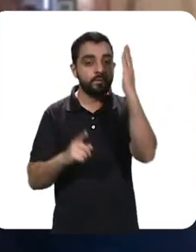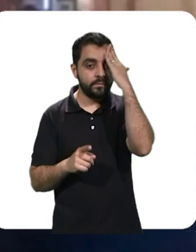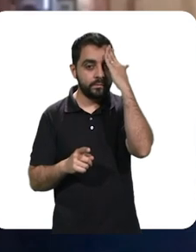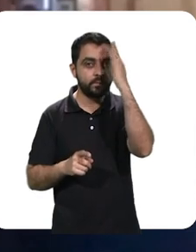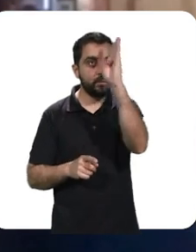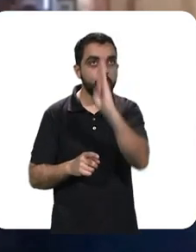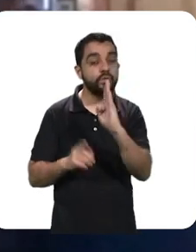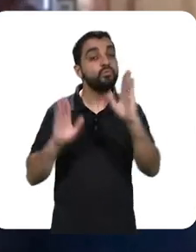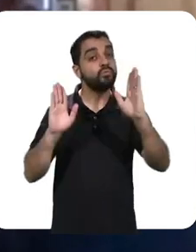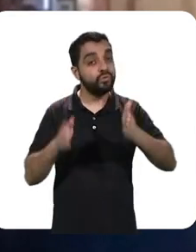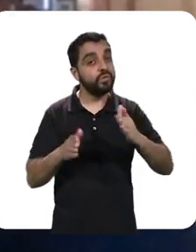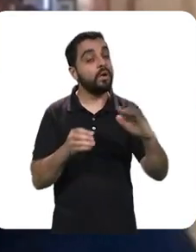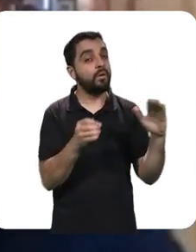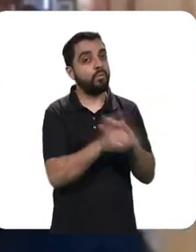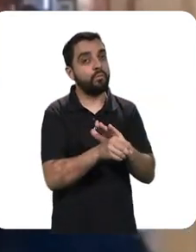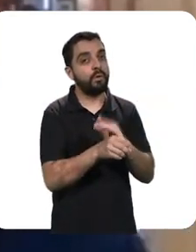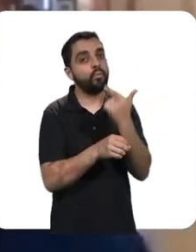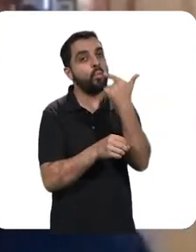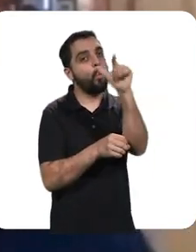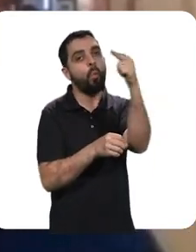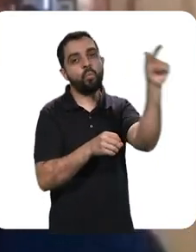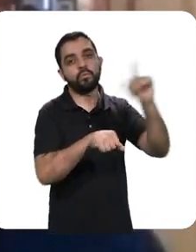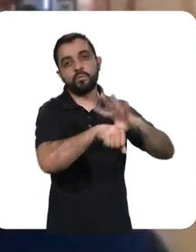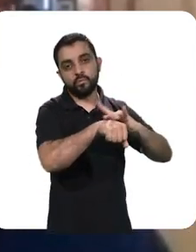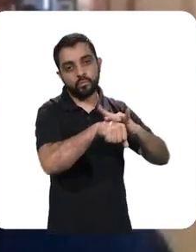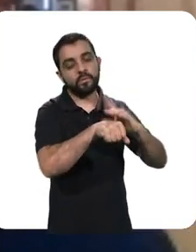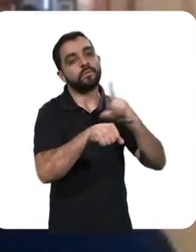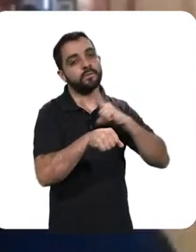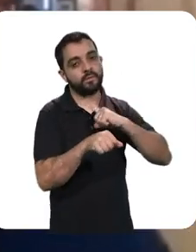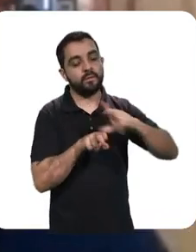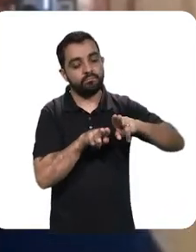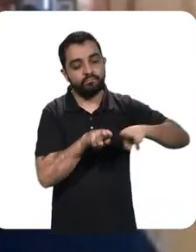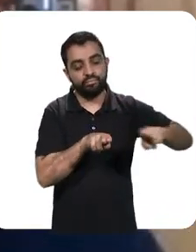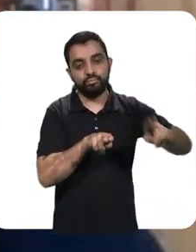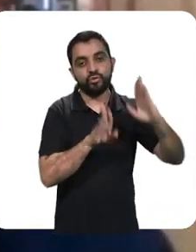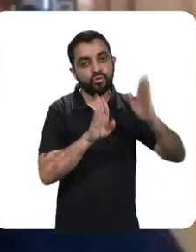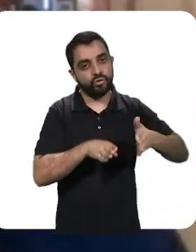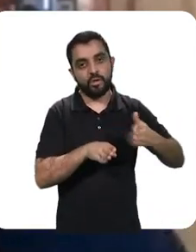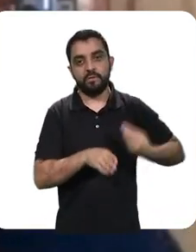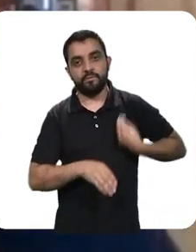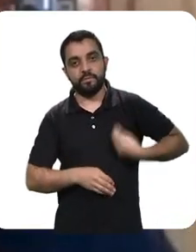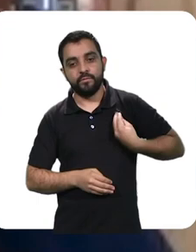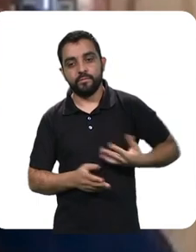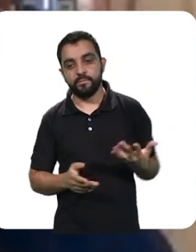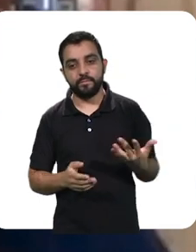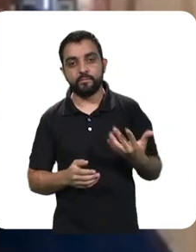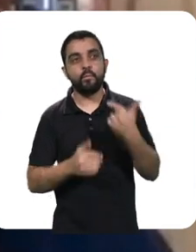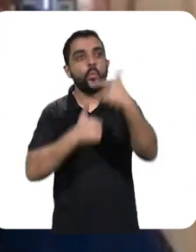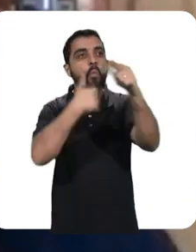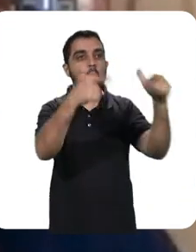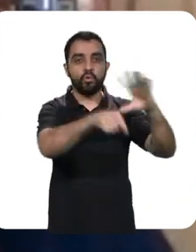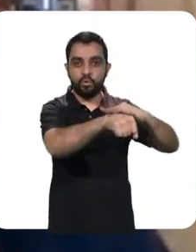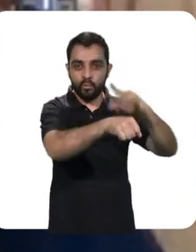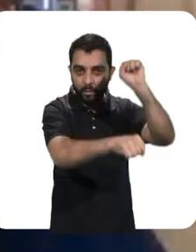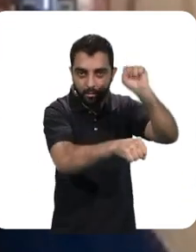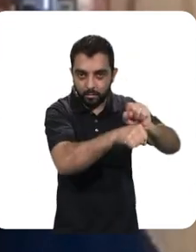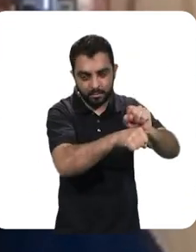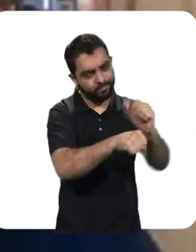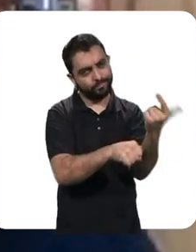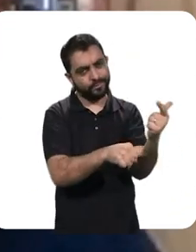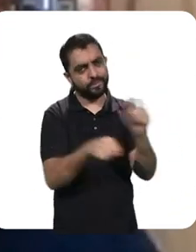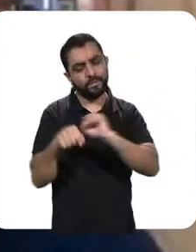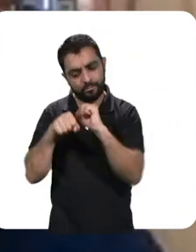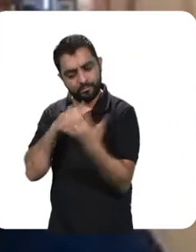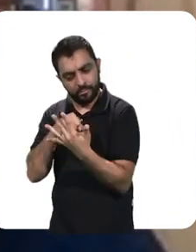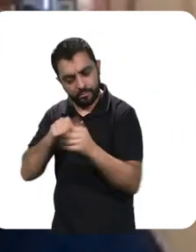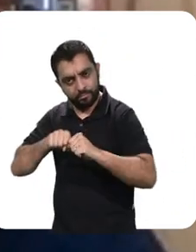dos leitos do país ocupados por outras enfermidades, né? Então, as outras doenças não pararam de acontecer porque a